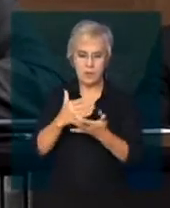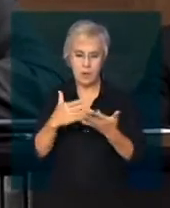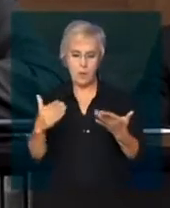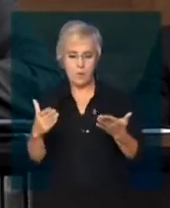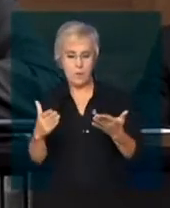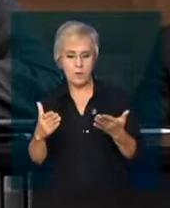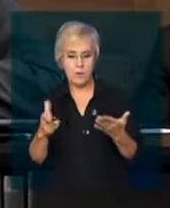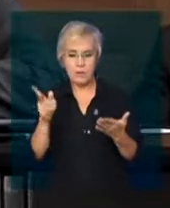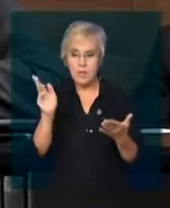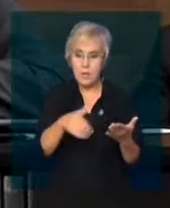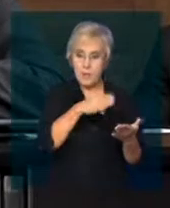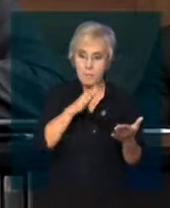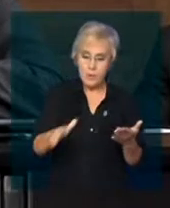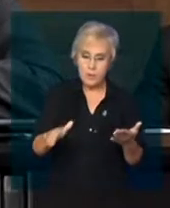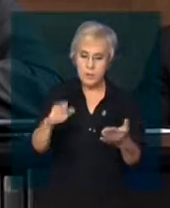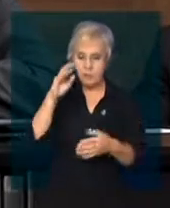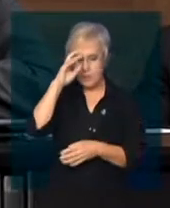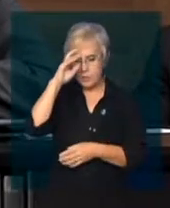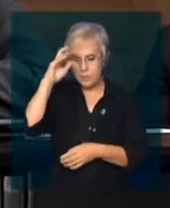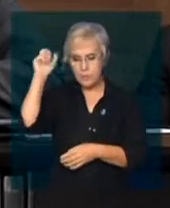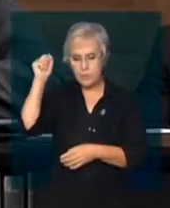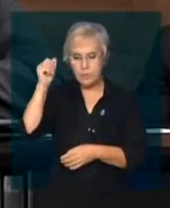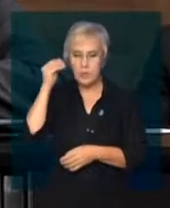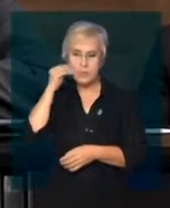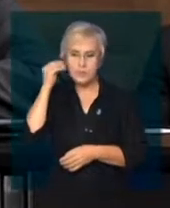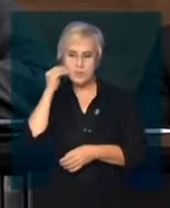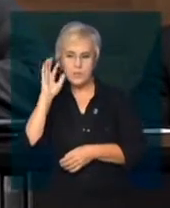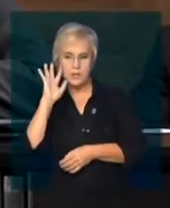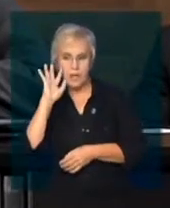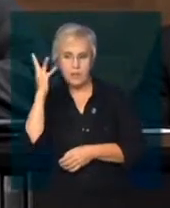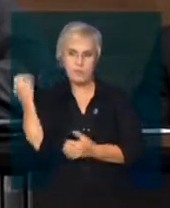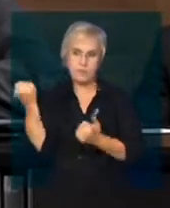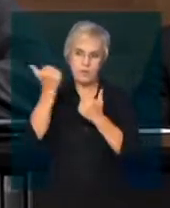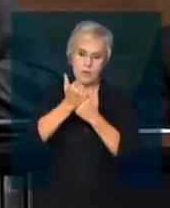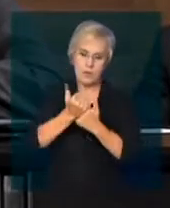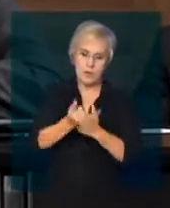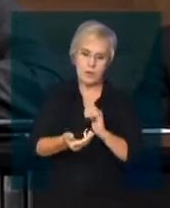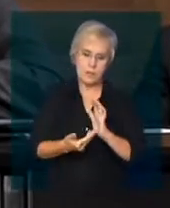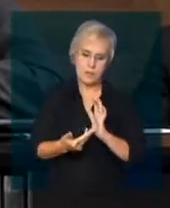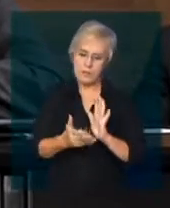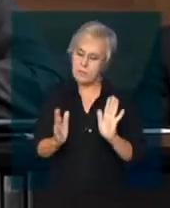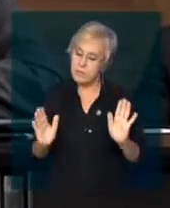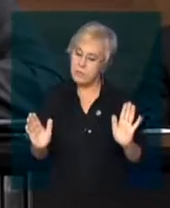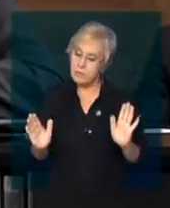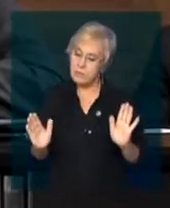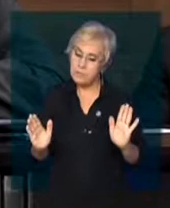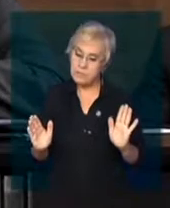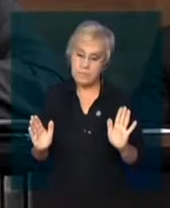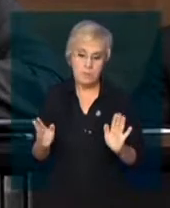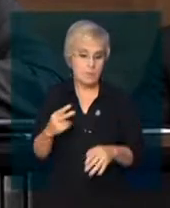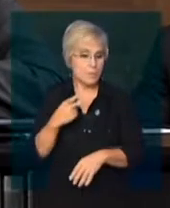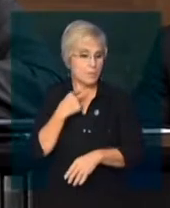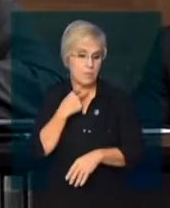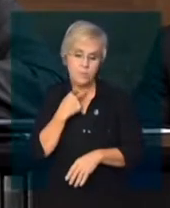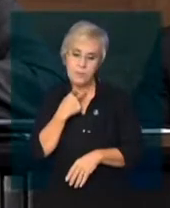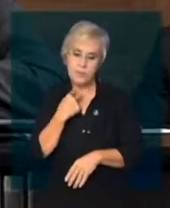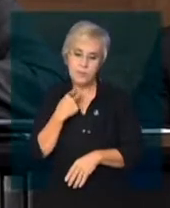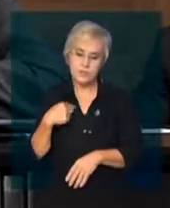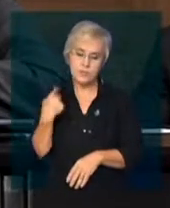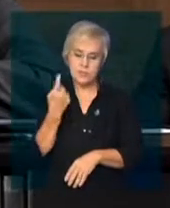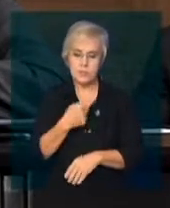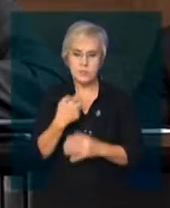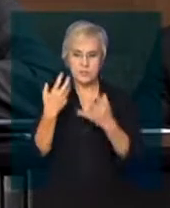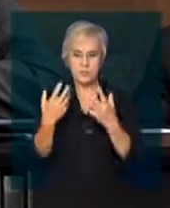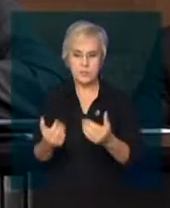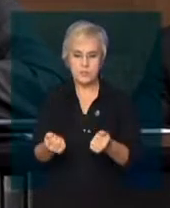proíba o Tribunal de editar resoluções. É, não dá para a gente permitir